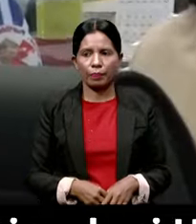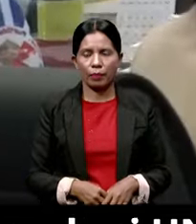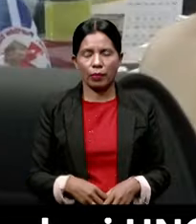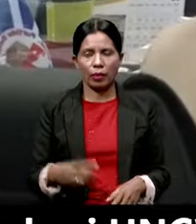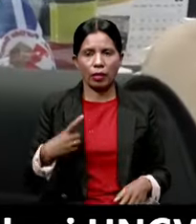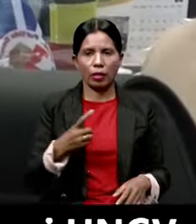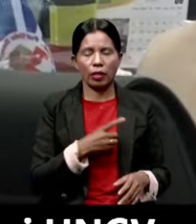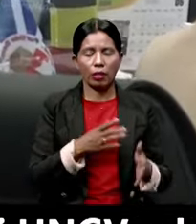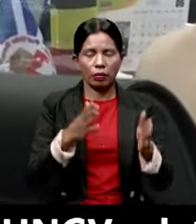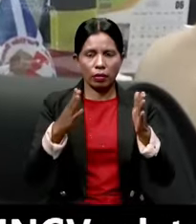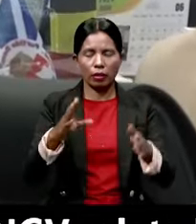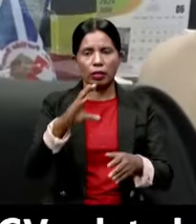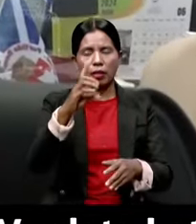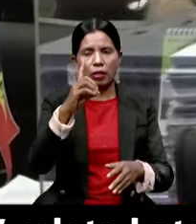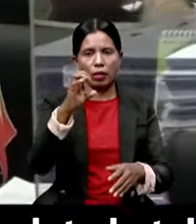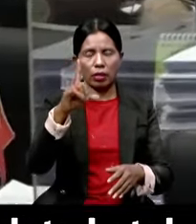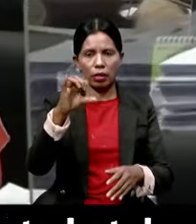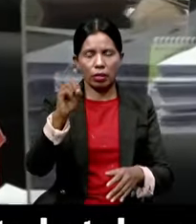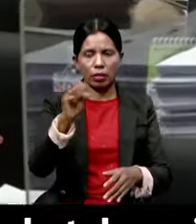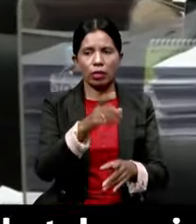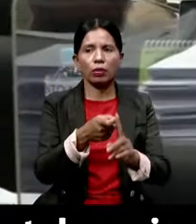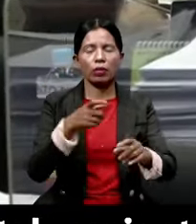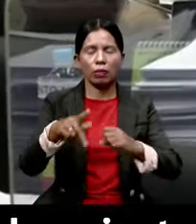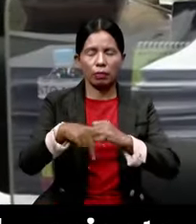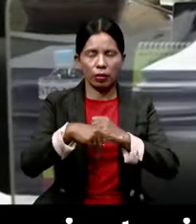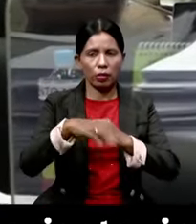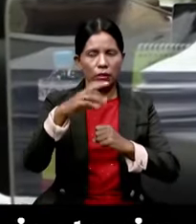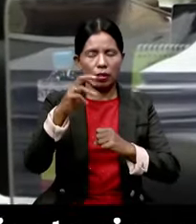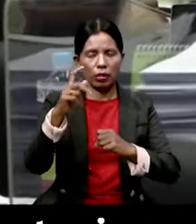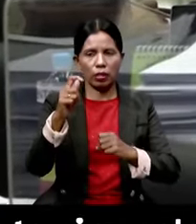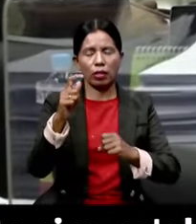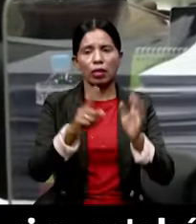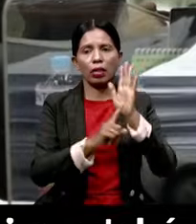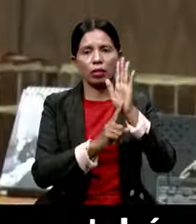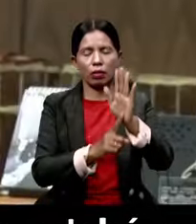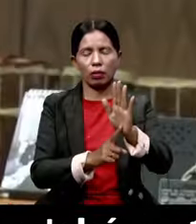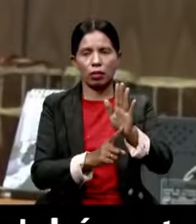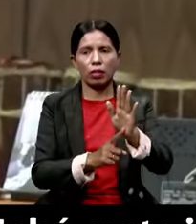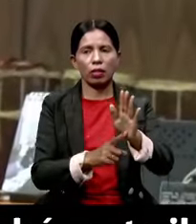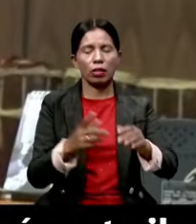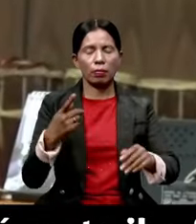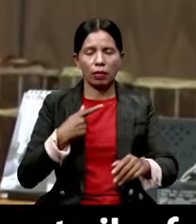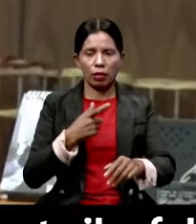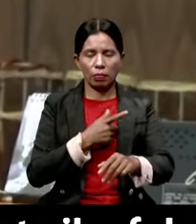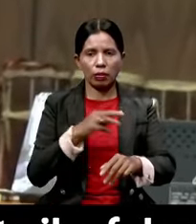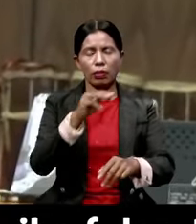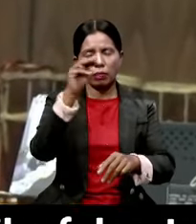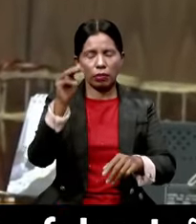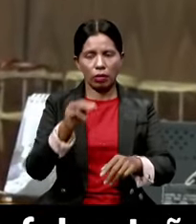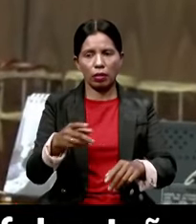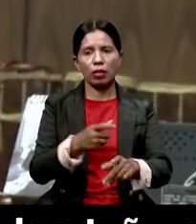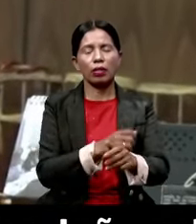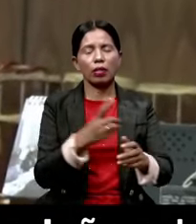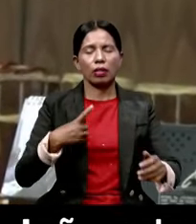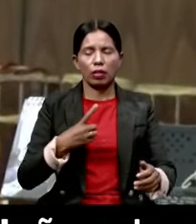Deputada Cerelis de Faria dos Santos, Rússia Bancada Senhor Terra, a tua preocupação, né? Lhe Rússia em intervenção e a plenária segunda, né? Tamba Tuiro,